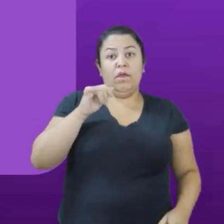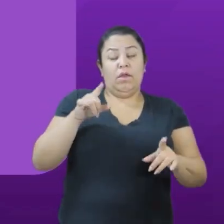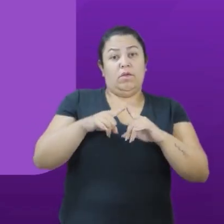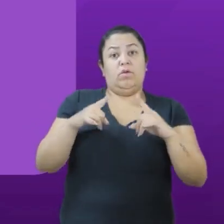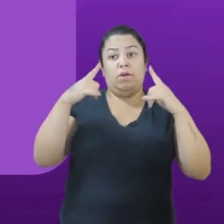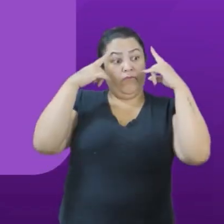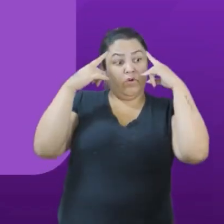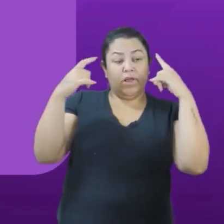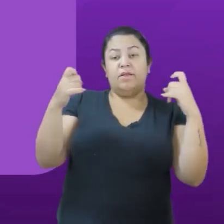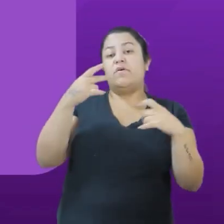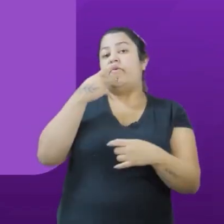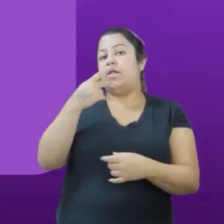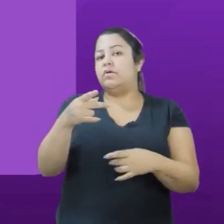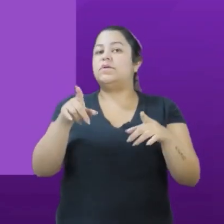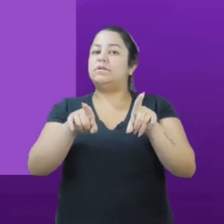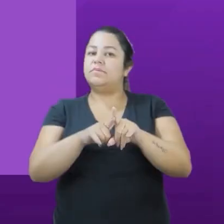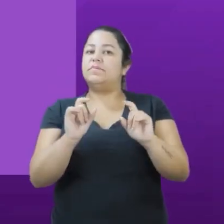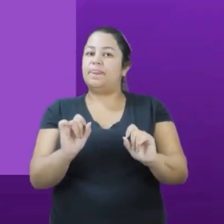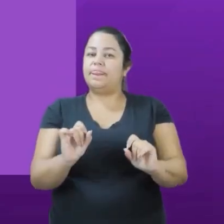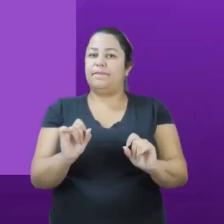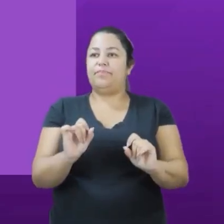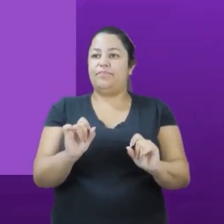violência. A gente fala desse fluxo que passa pelas